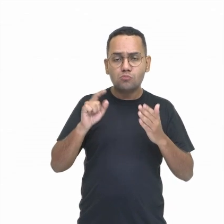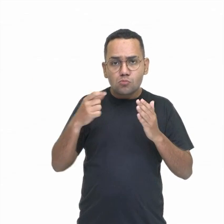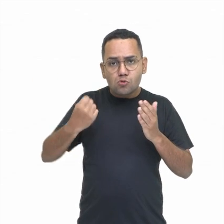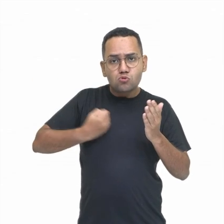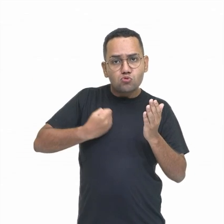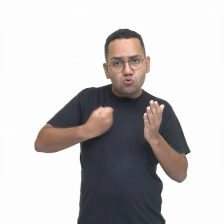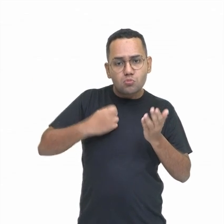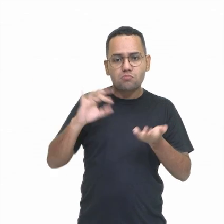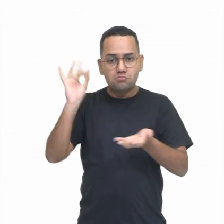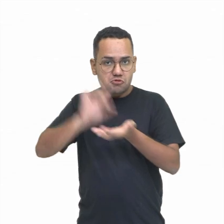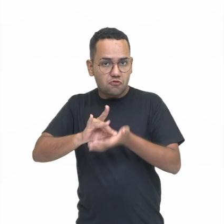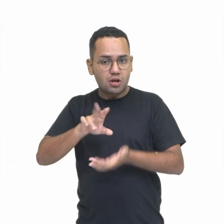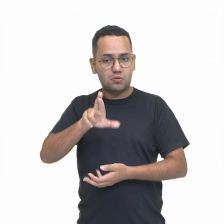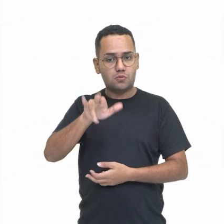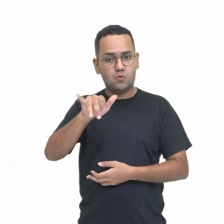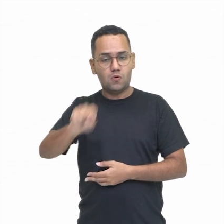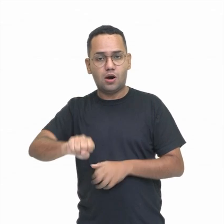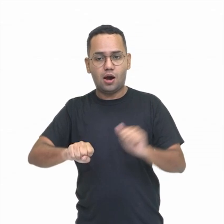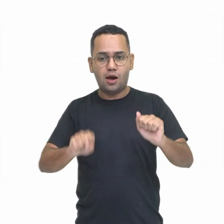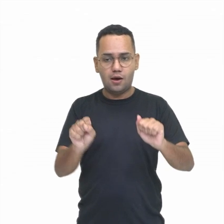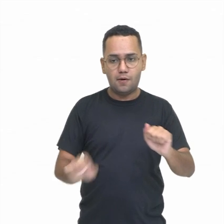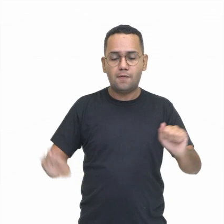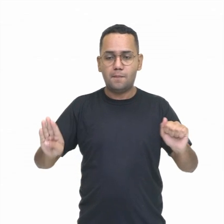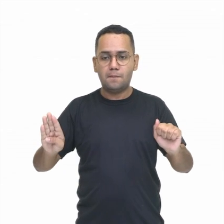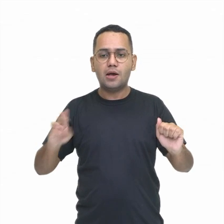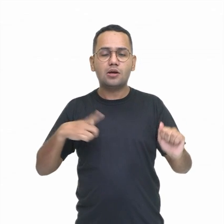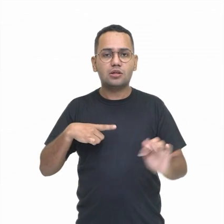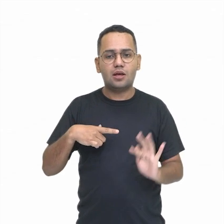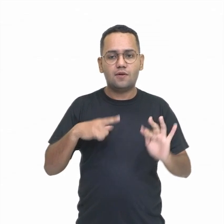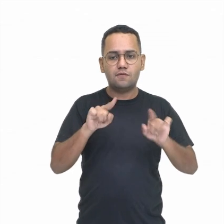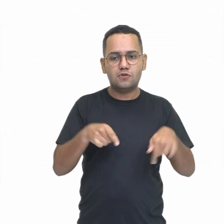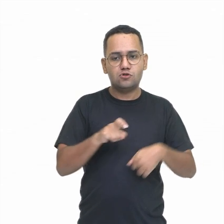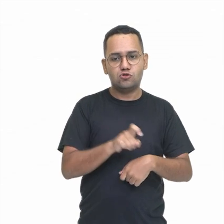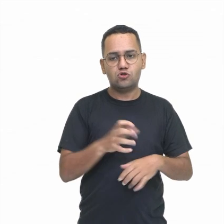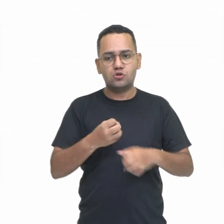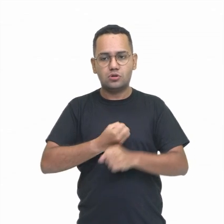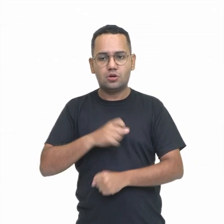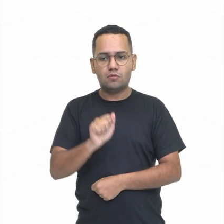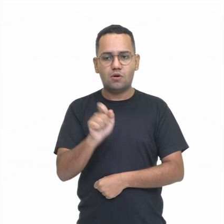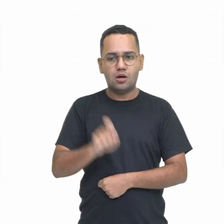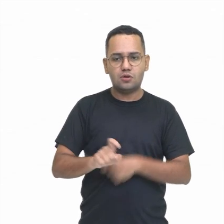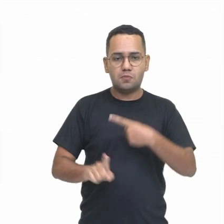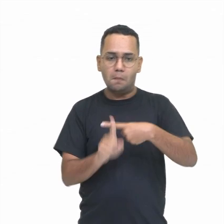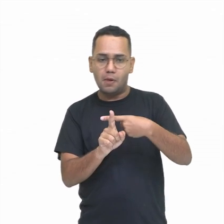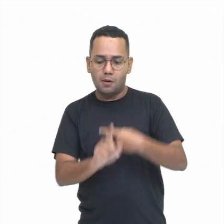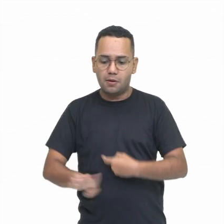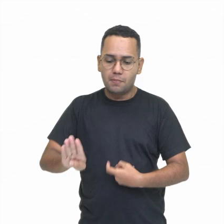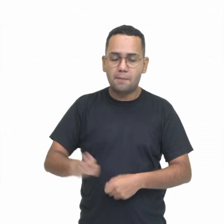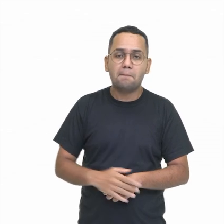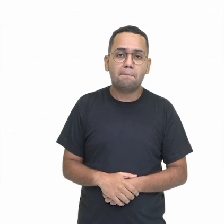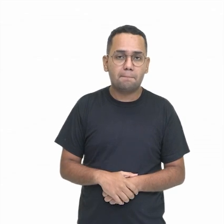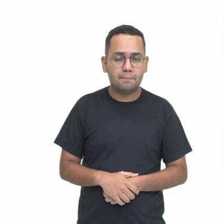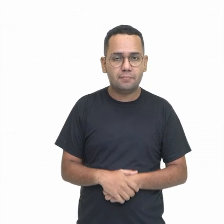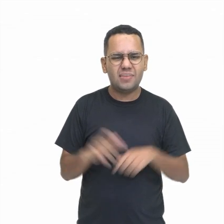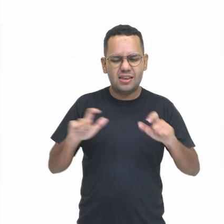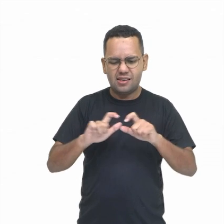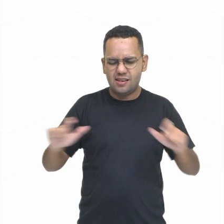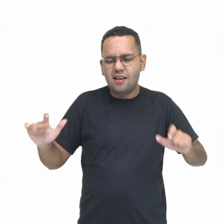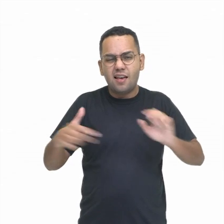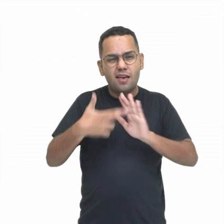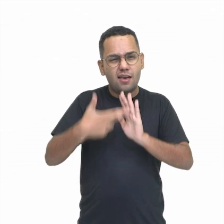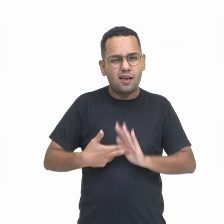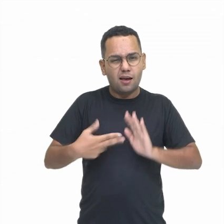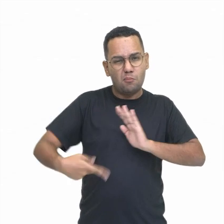Ax + B para todo x pertencente aos reais tá é aquele formato que nós mencionamos aqui né